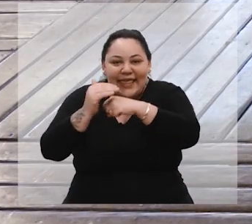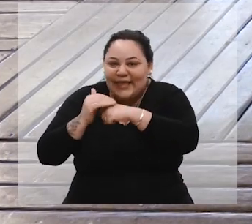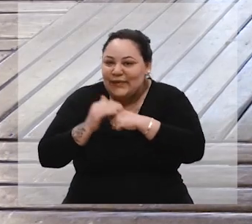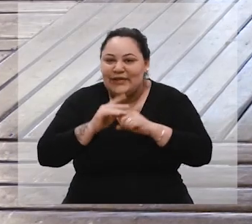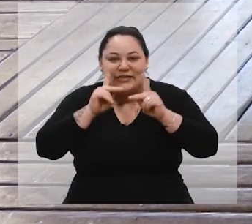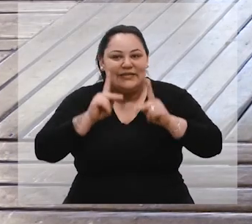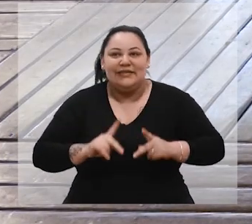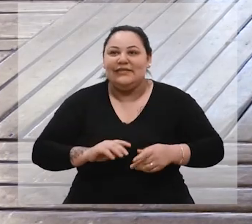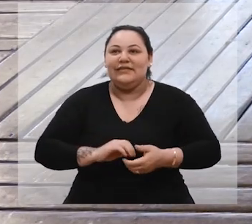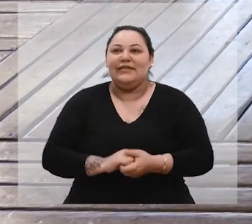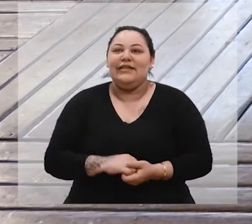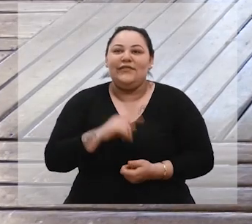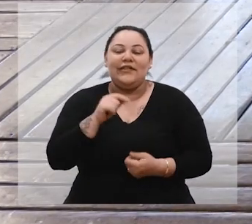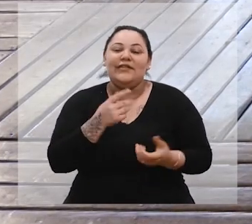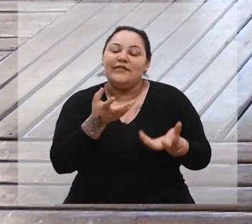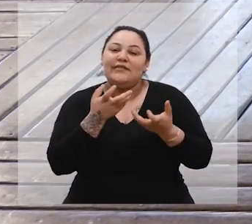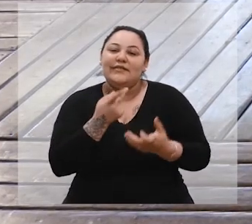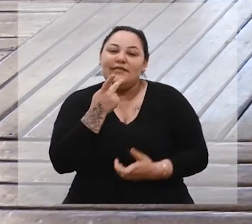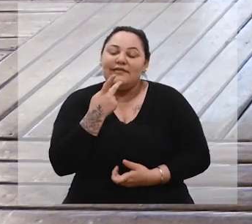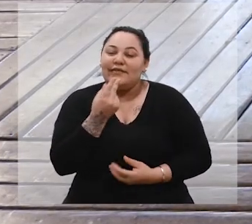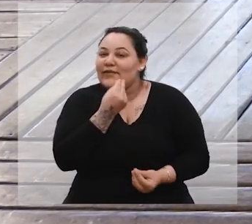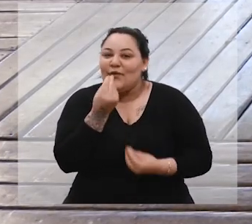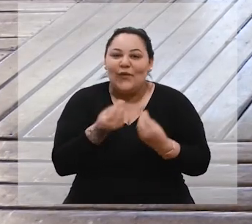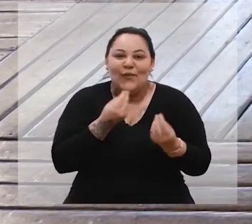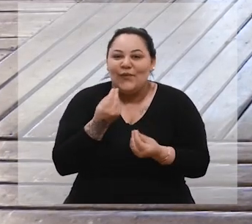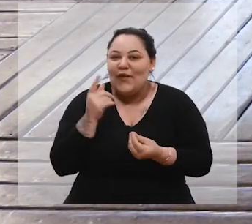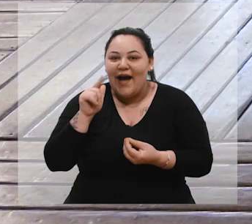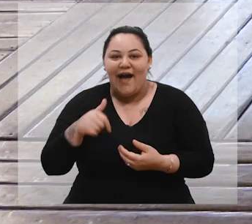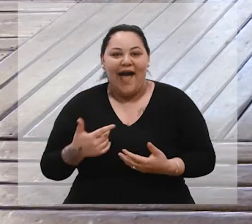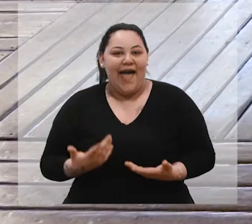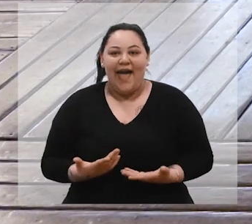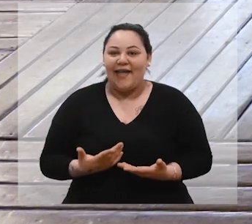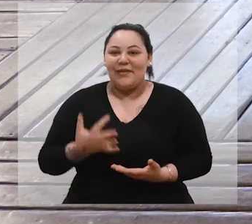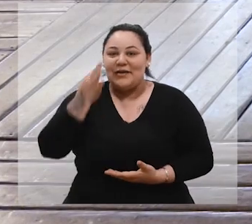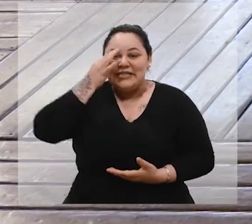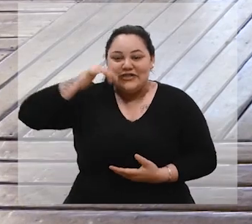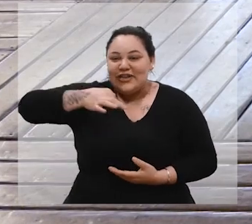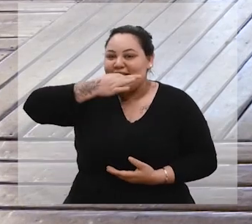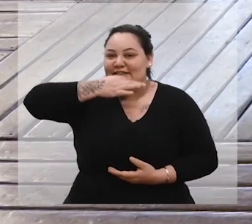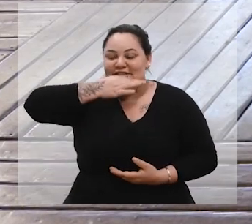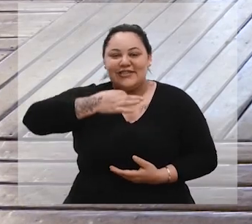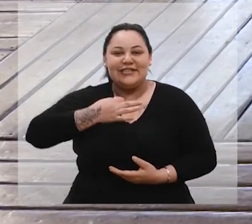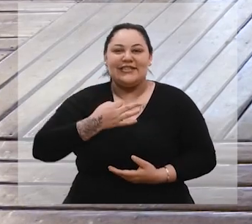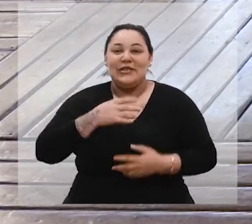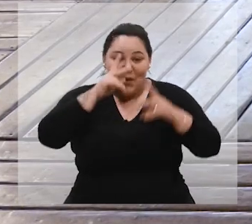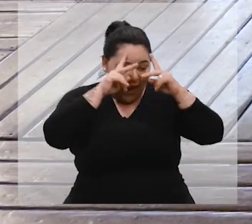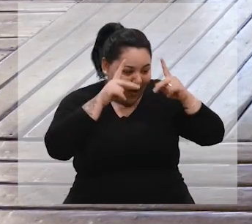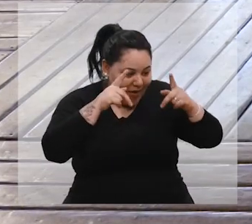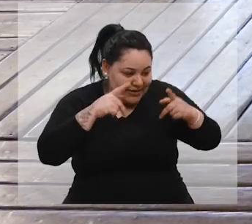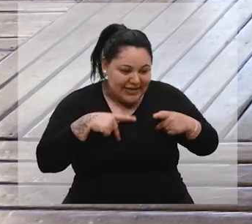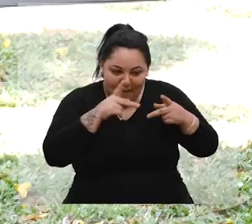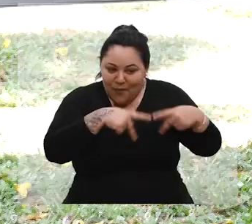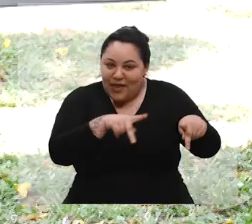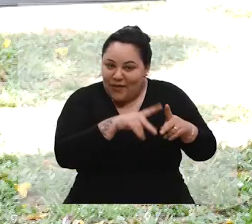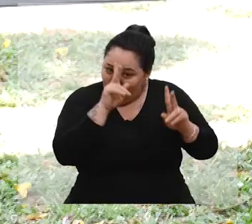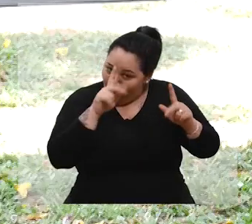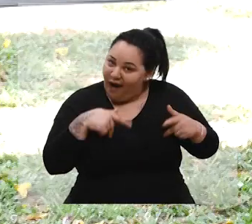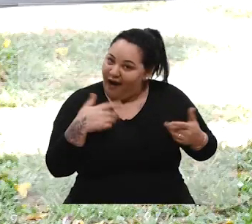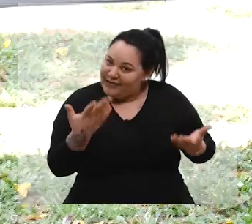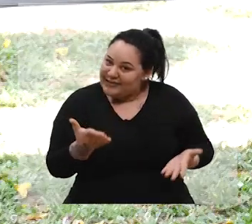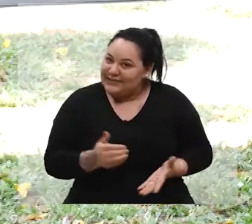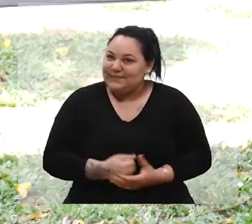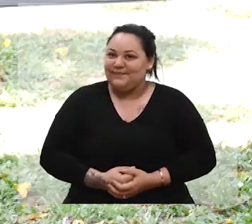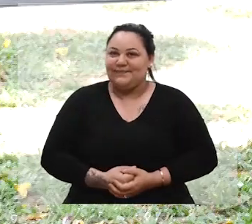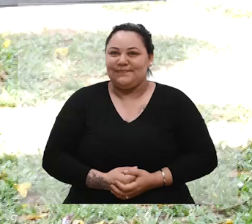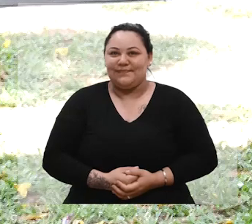falar um pouquinho mais como é estar assim aqui na cidade e com esse reconhecimento do público. Obrigada pelo